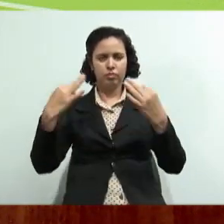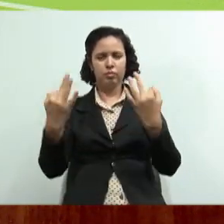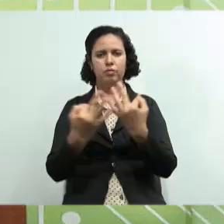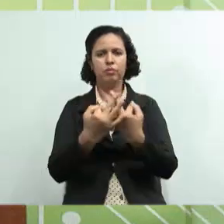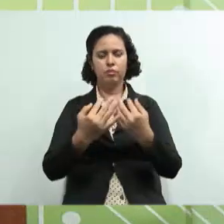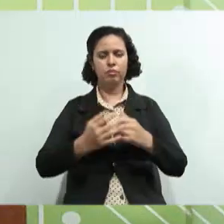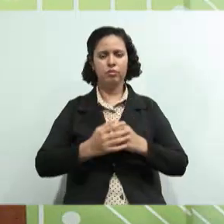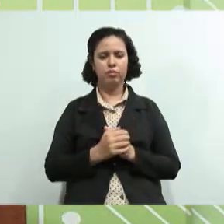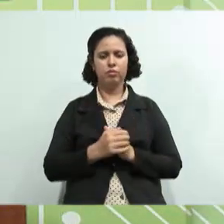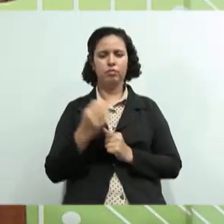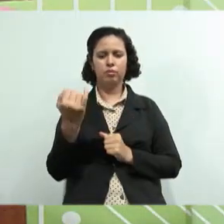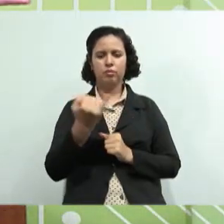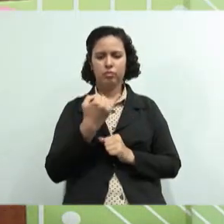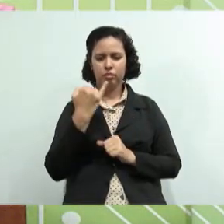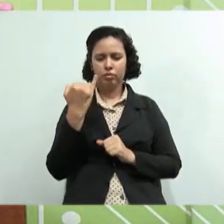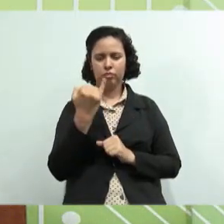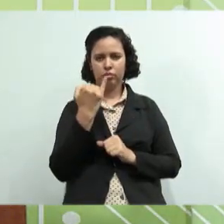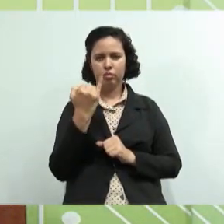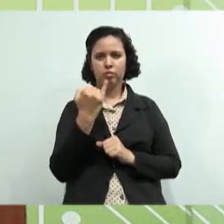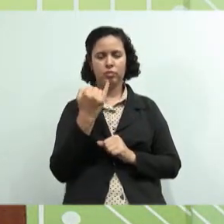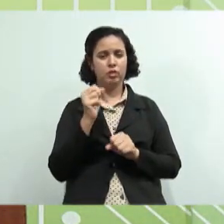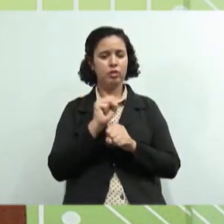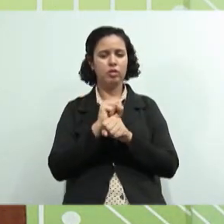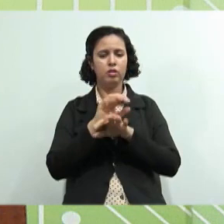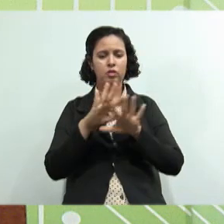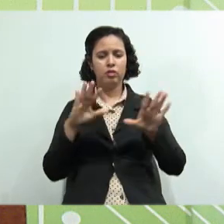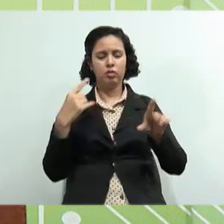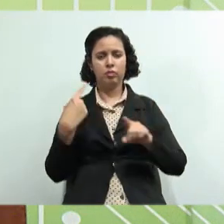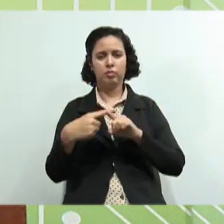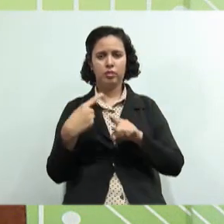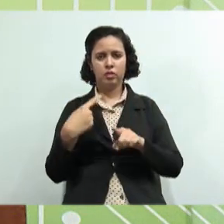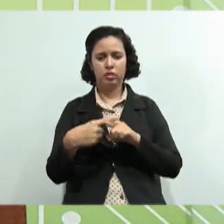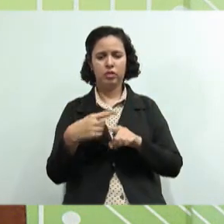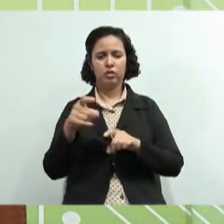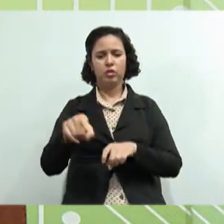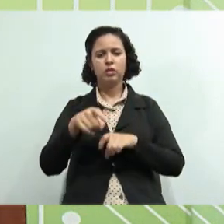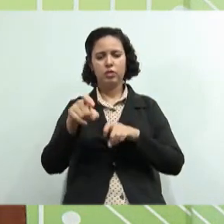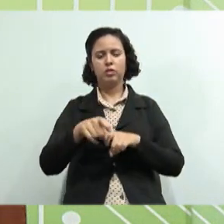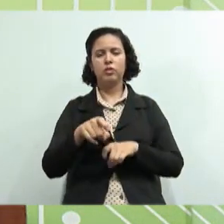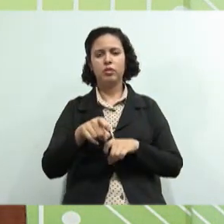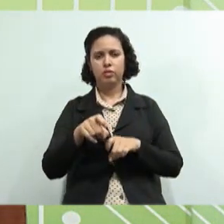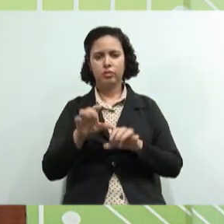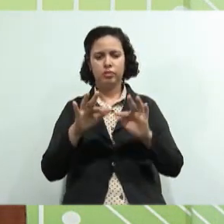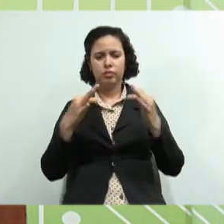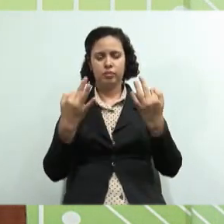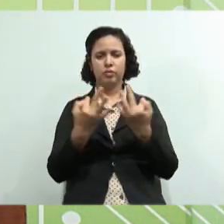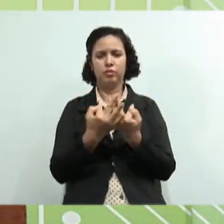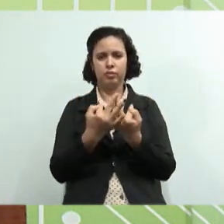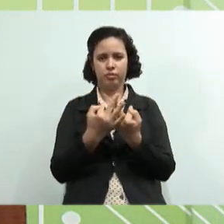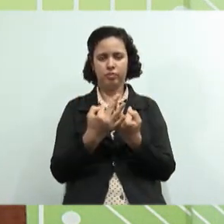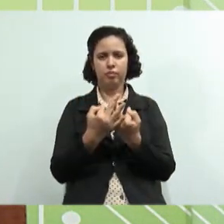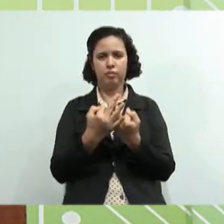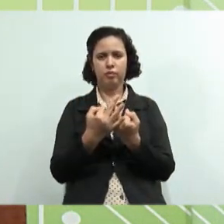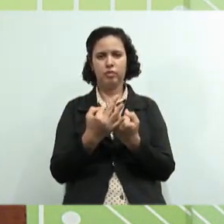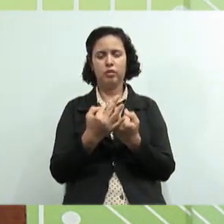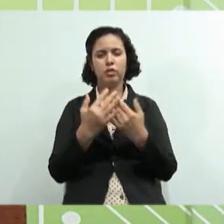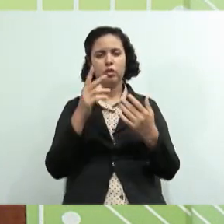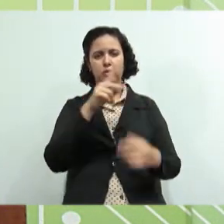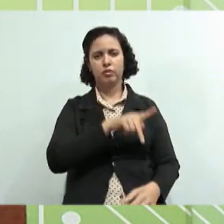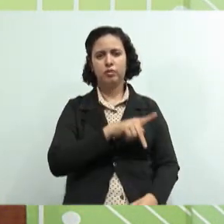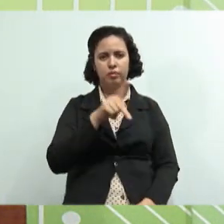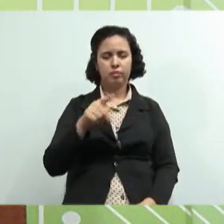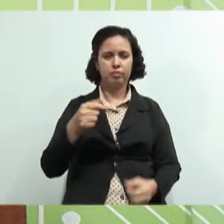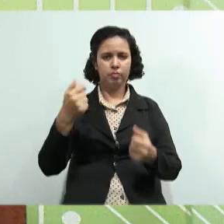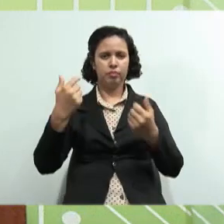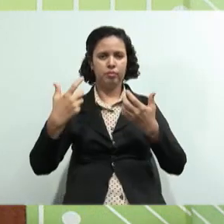É importante, então, deixar isso bastante claro, né? Porque a agricultura familiar traz vantagens, mas a gente não pode abusar das políticas. Como o professor bem explicou,